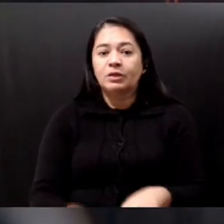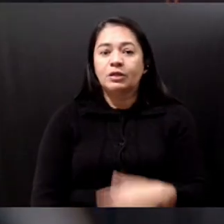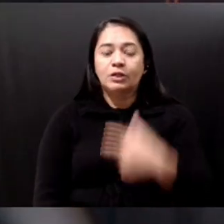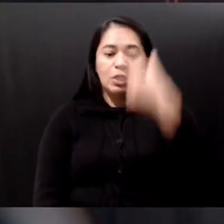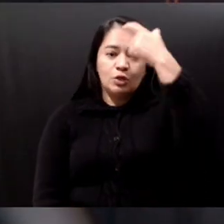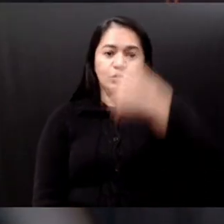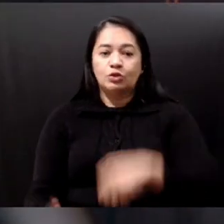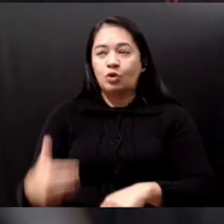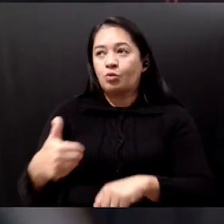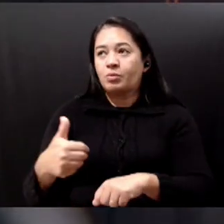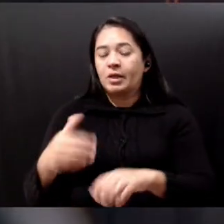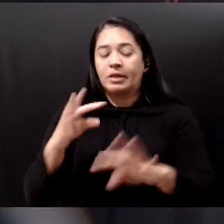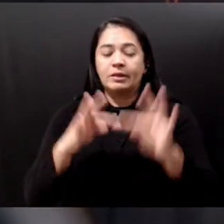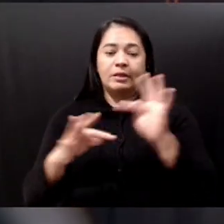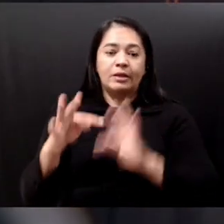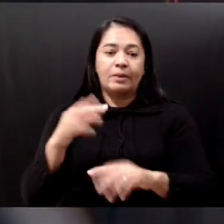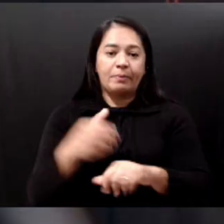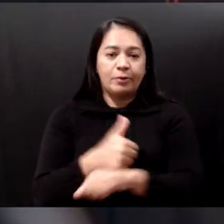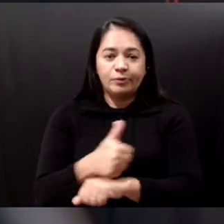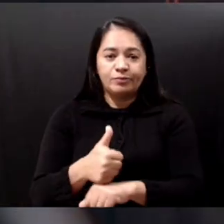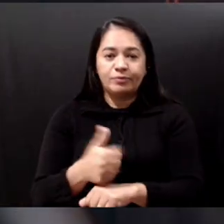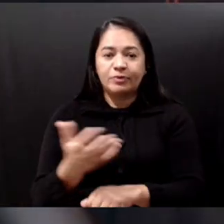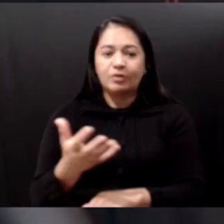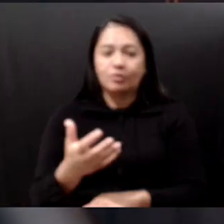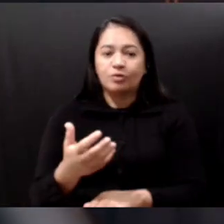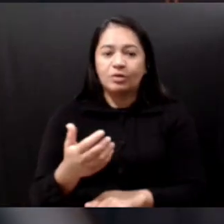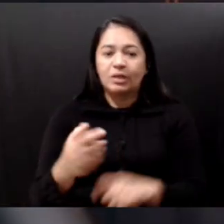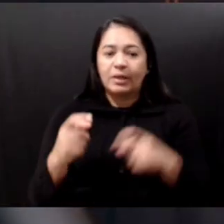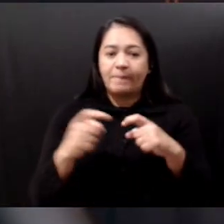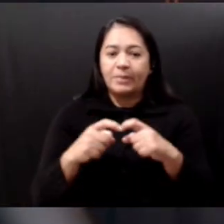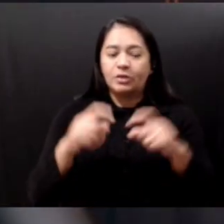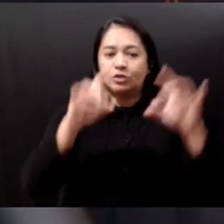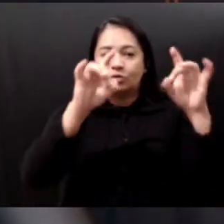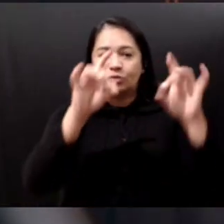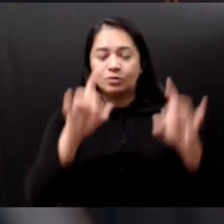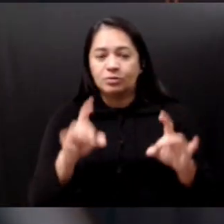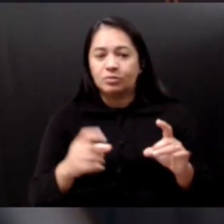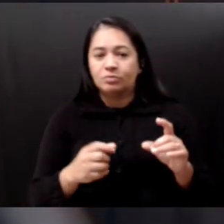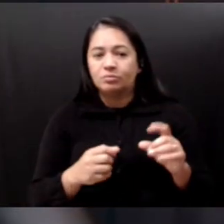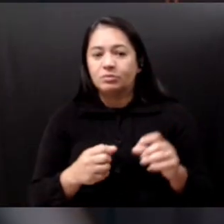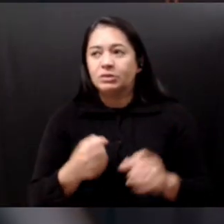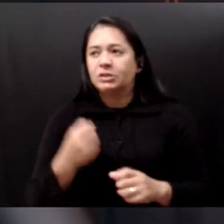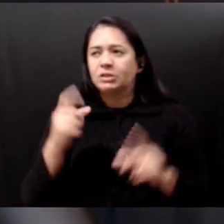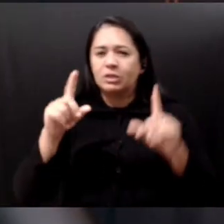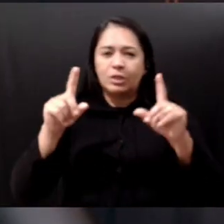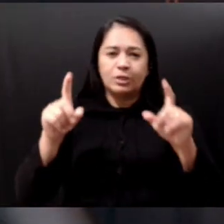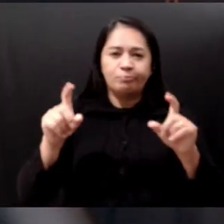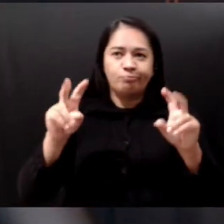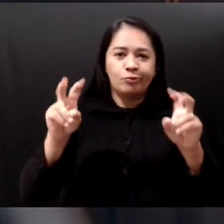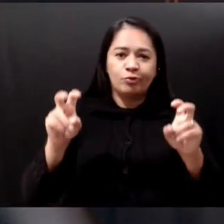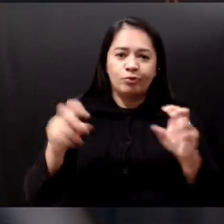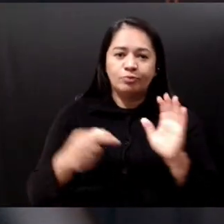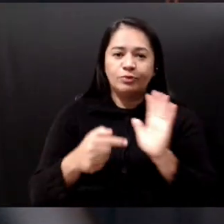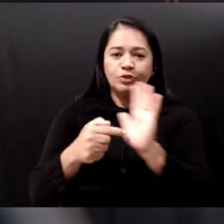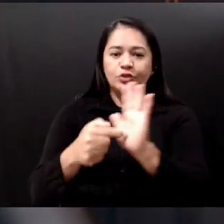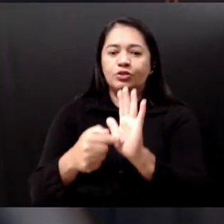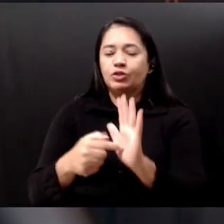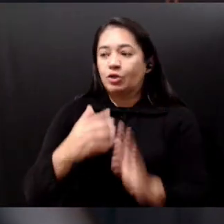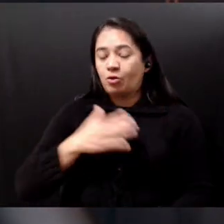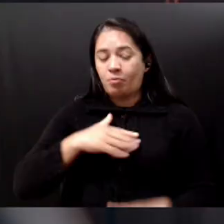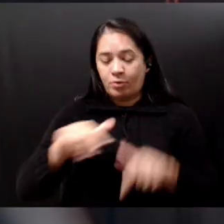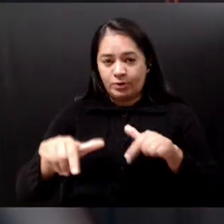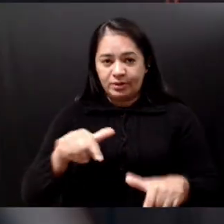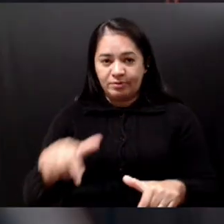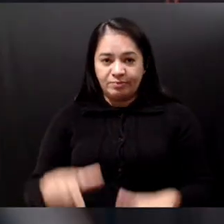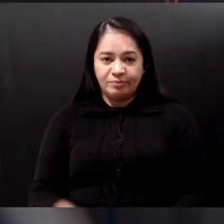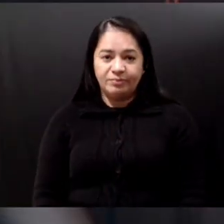quero que médicos especialistas em algum tema Uhum. indiquem meu trabalho, né? Ligue